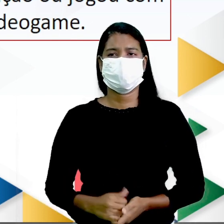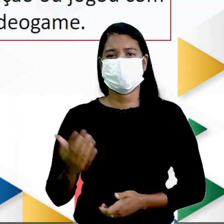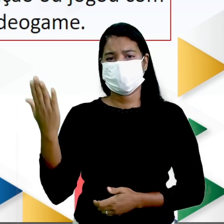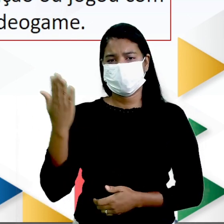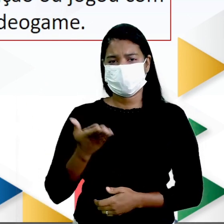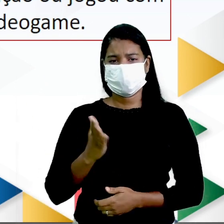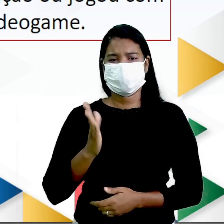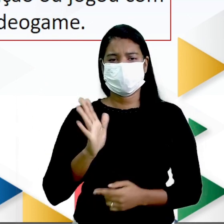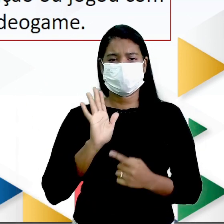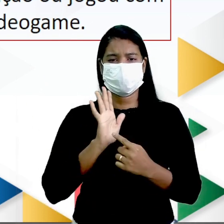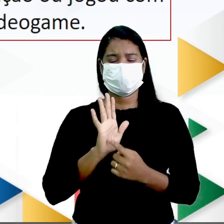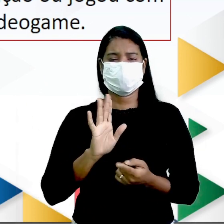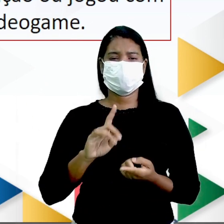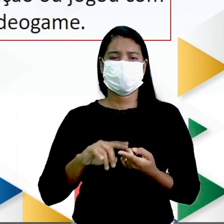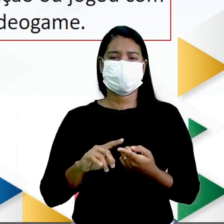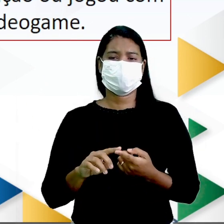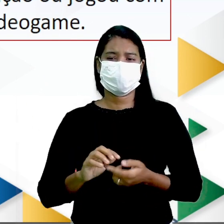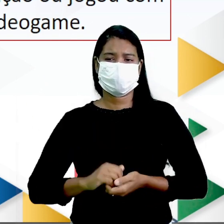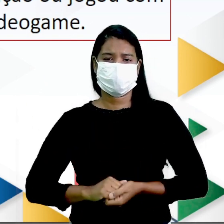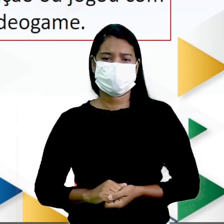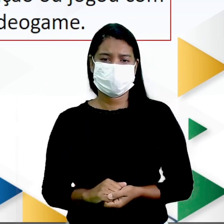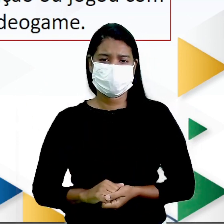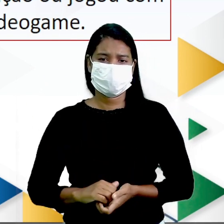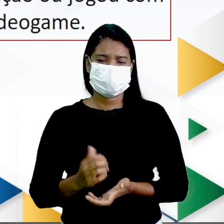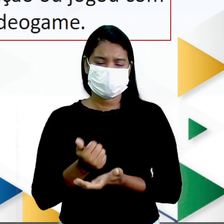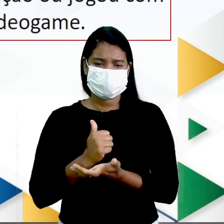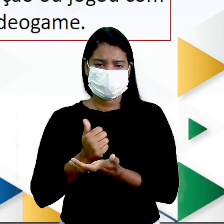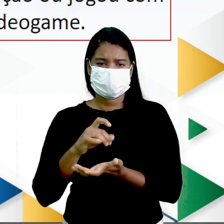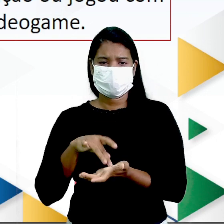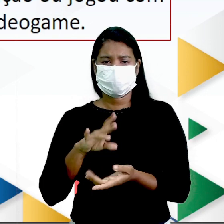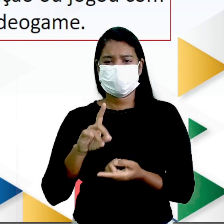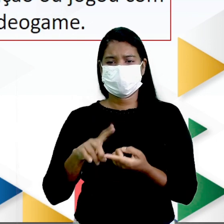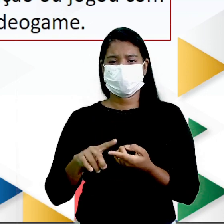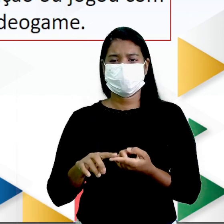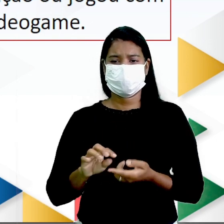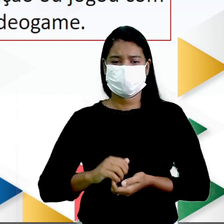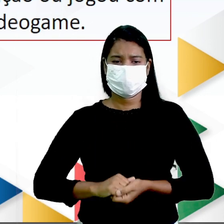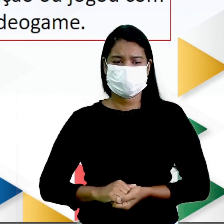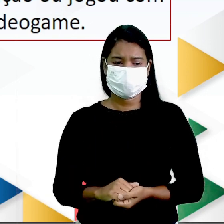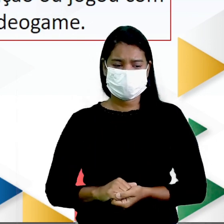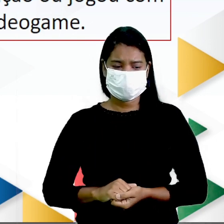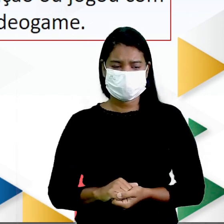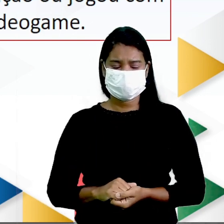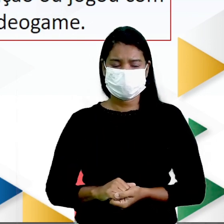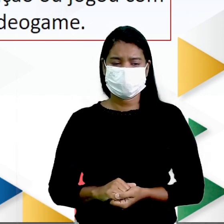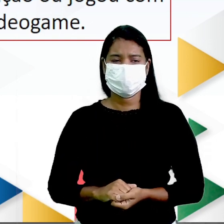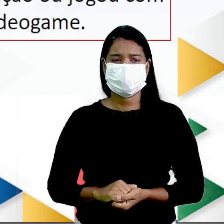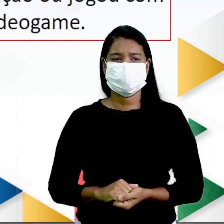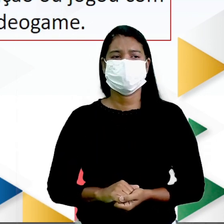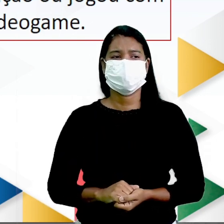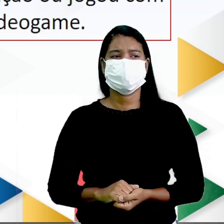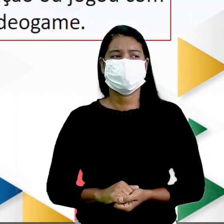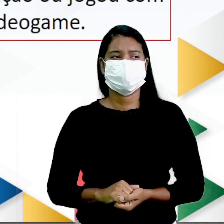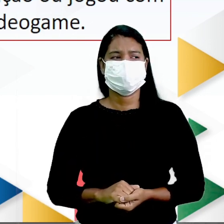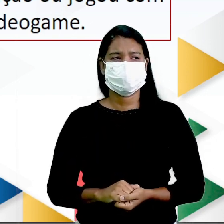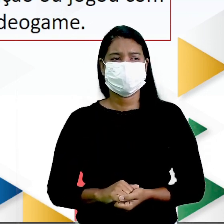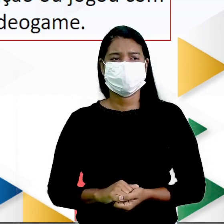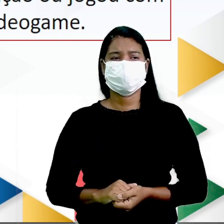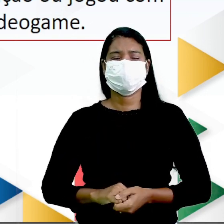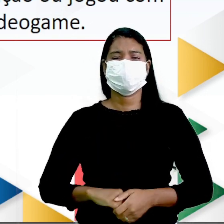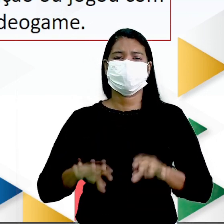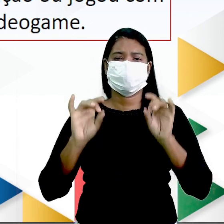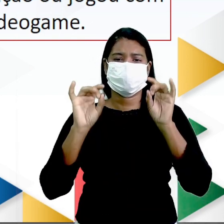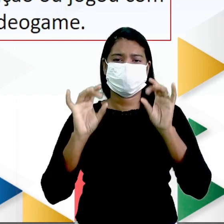já assistiu uma animação ou um jogo, um game que tem essas animações. Então são feitos em programas